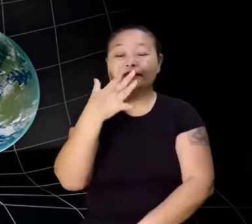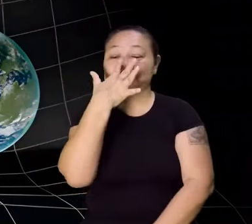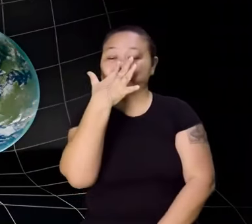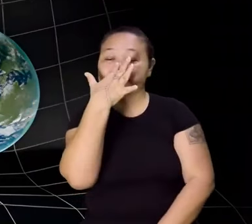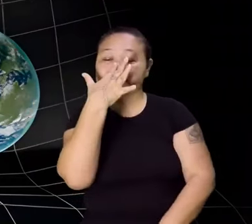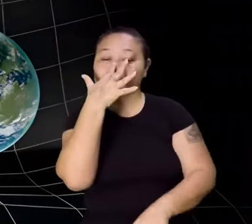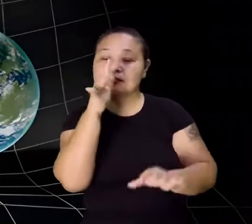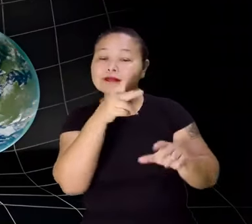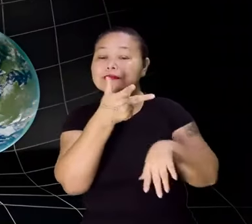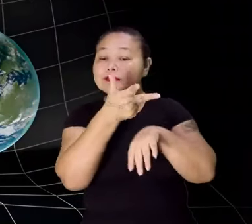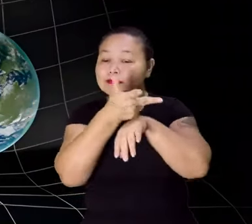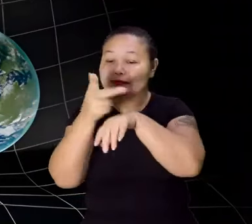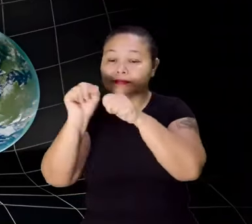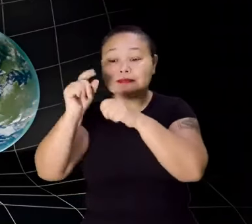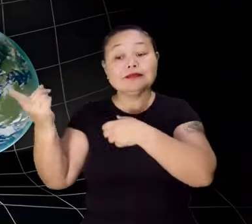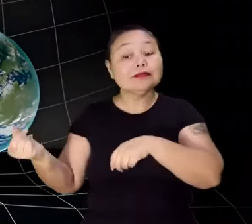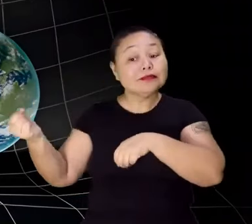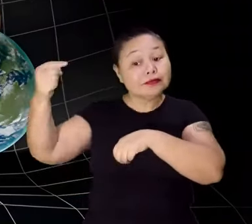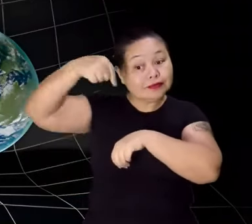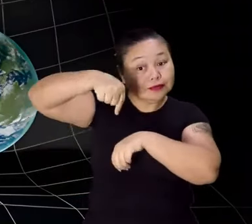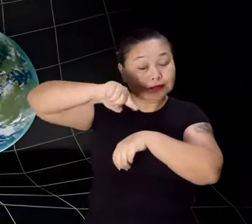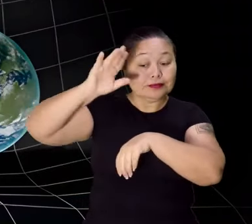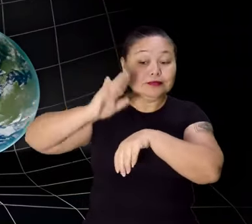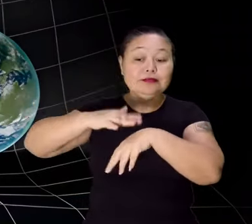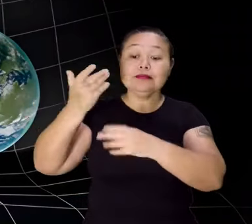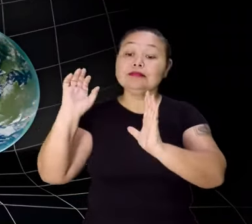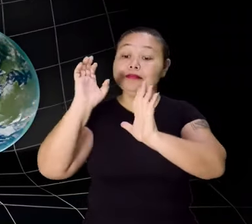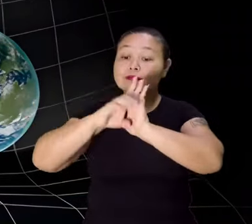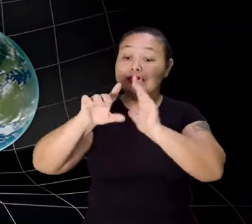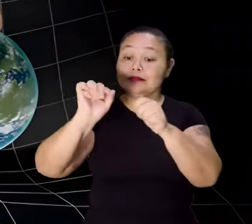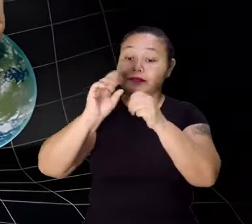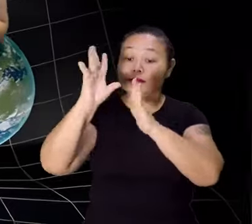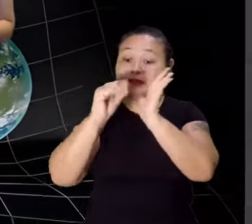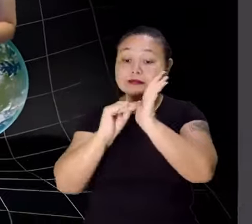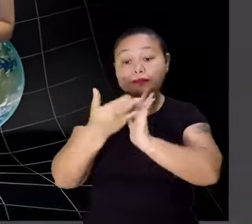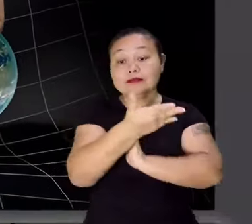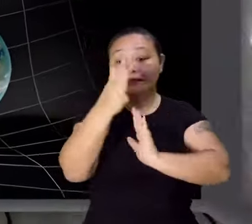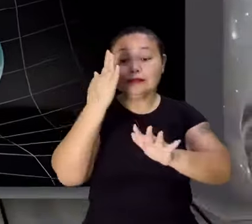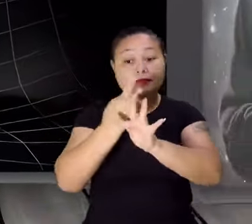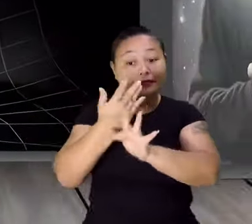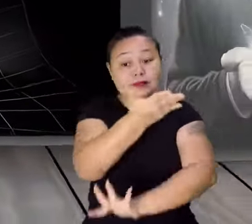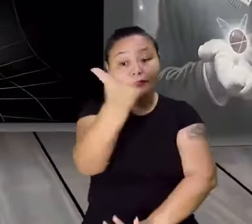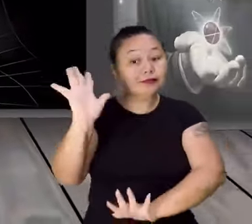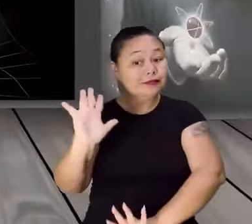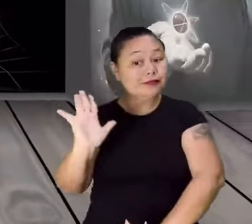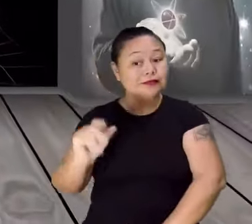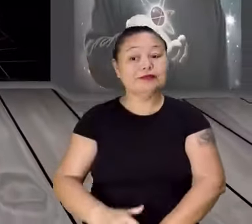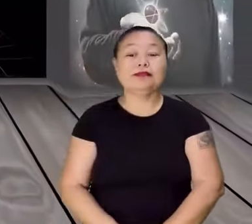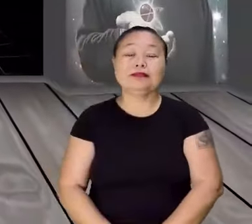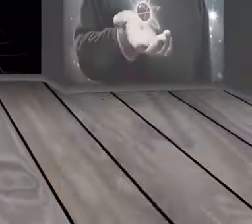pessoal, que na próxima aula estaremos de volta com mais conteúdo de física para vocês. Justamente. Tchau, tchau.